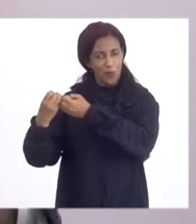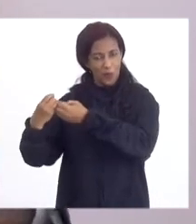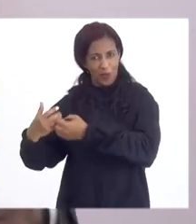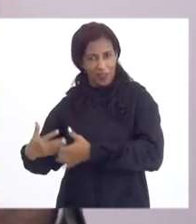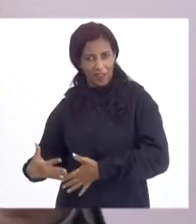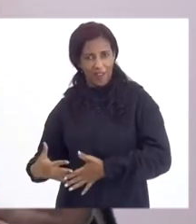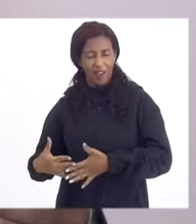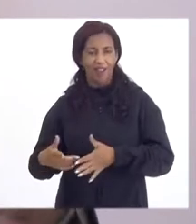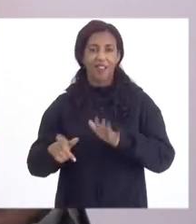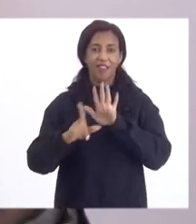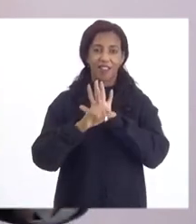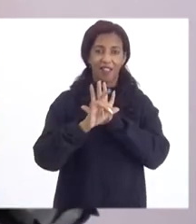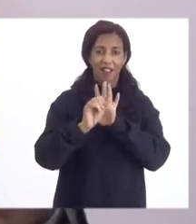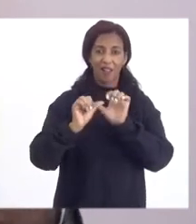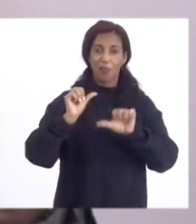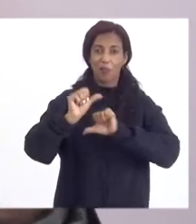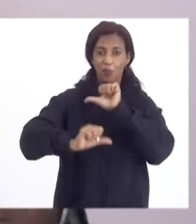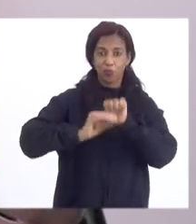pela lei